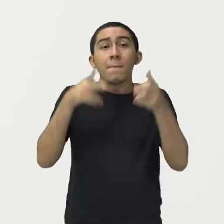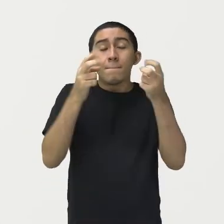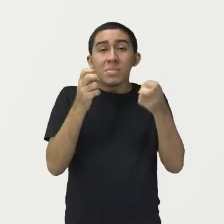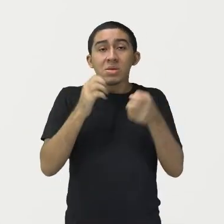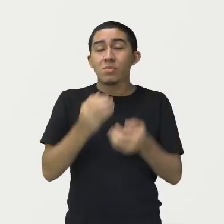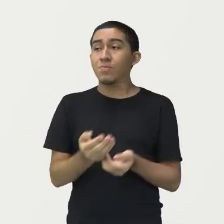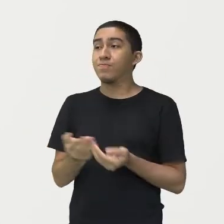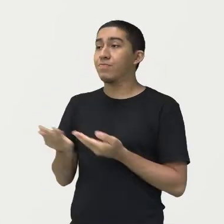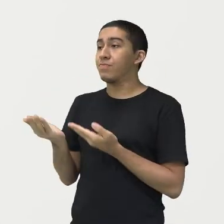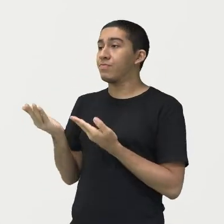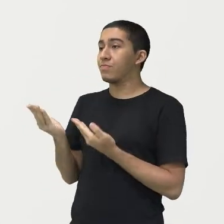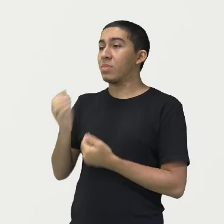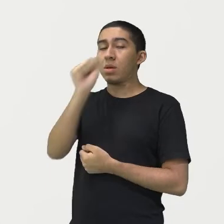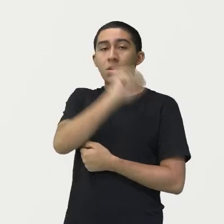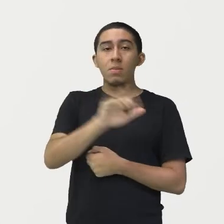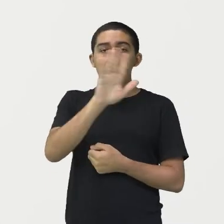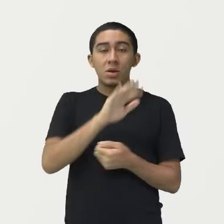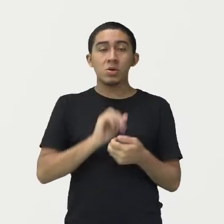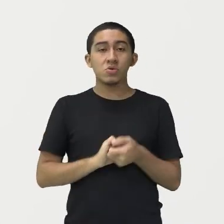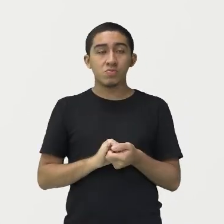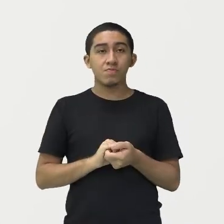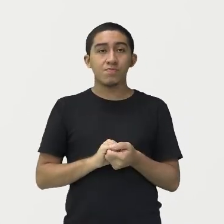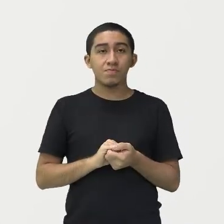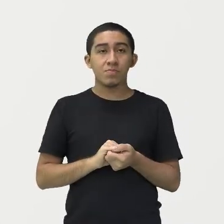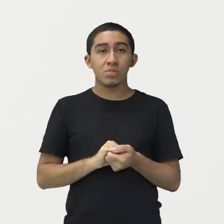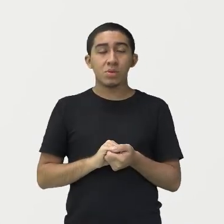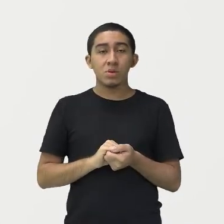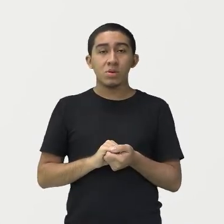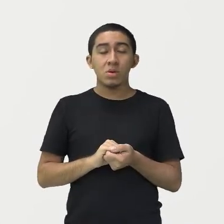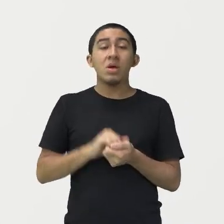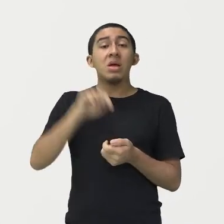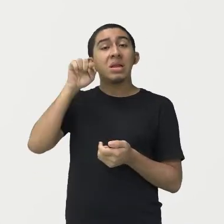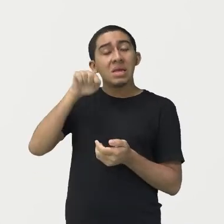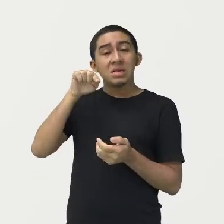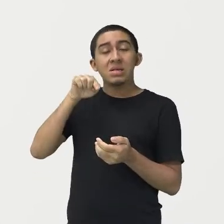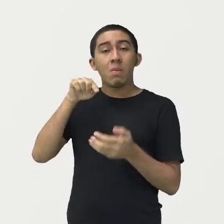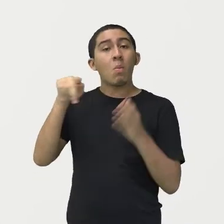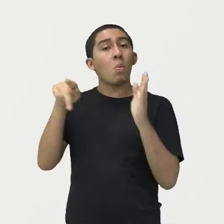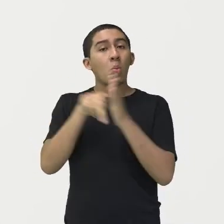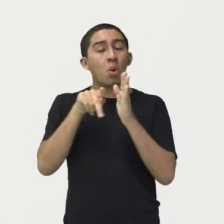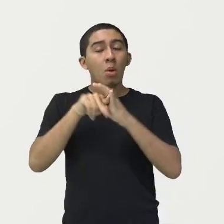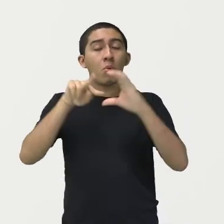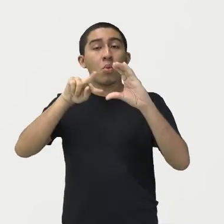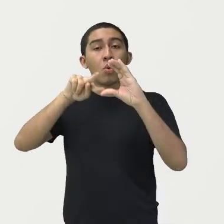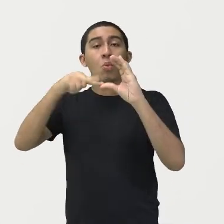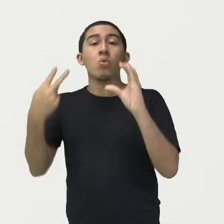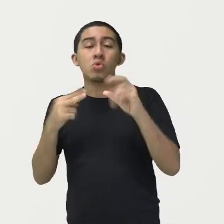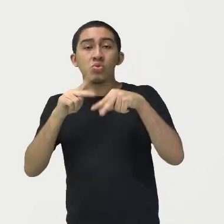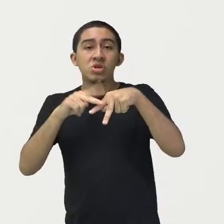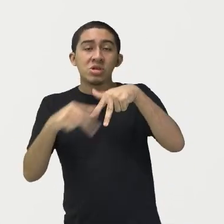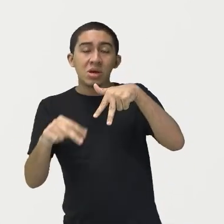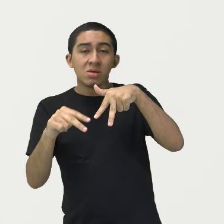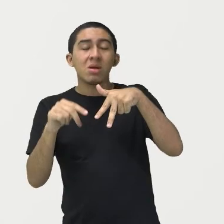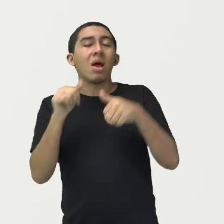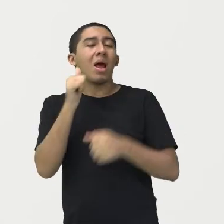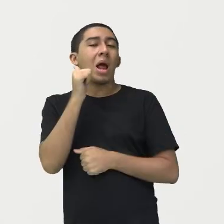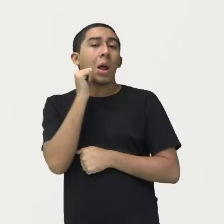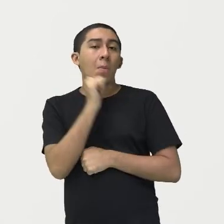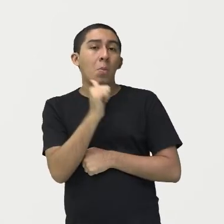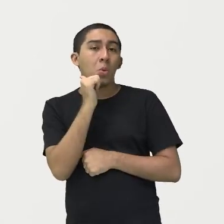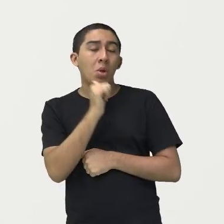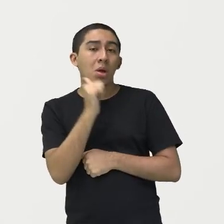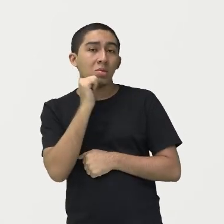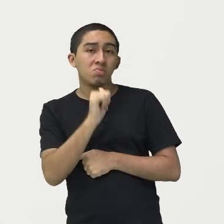dessa doença no último cromossomo, o cromossomo sexual. Para uma mulher, ela tem nesse último cromossomo, uma